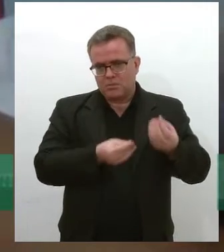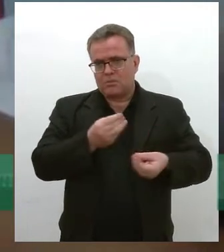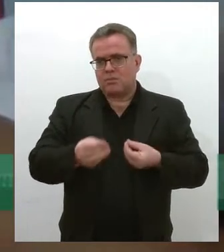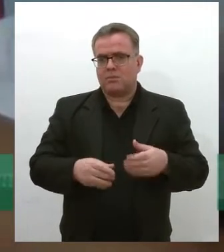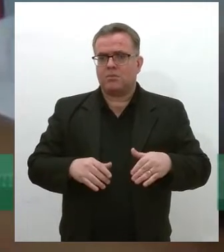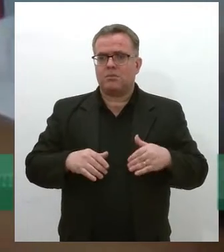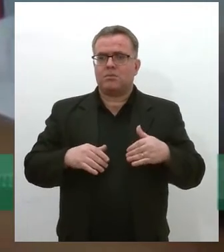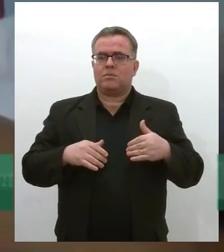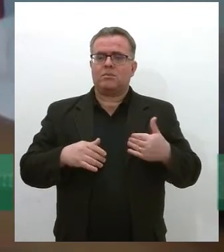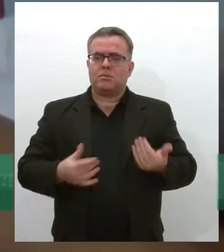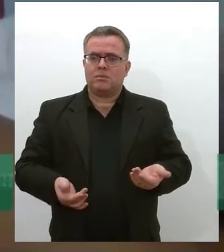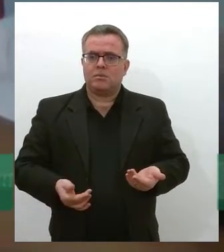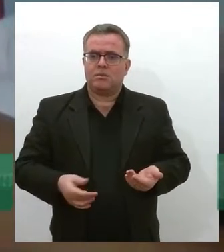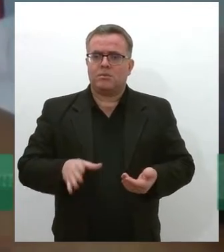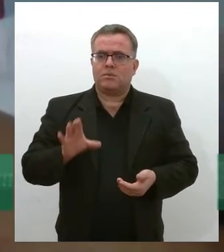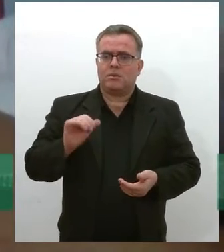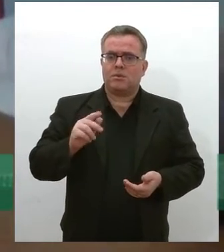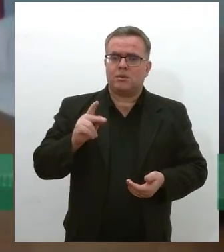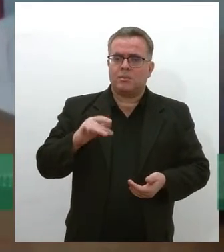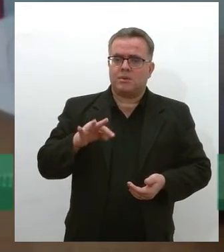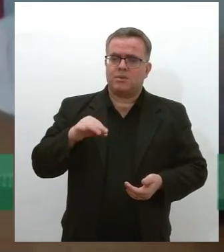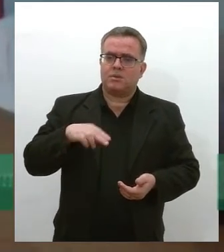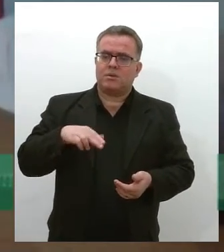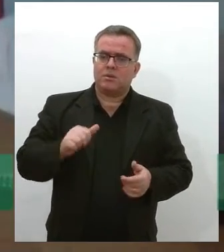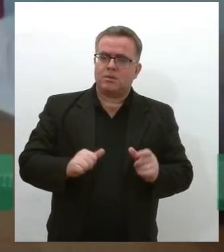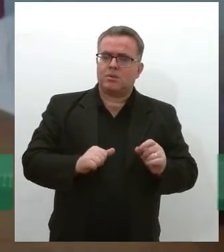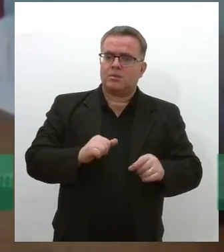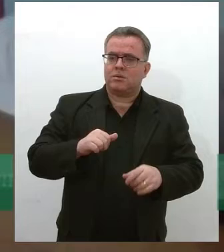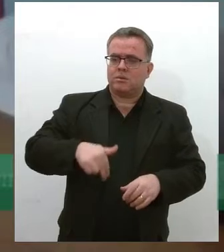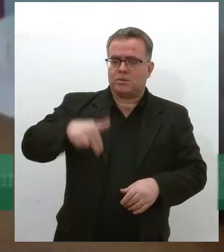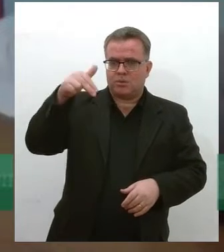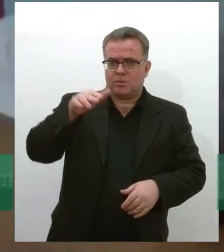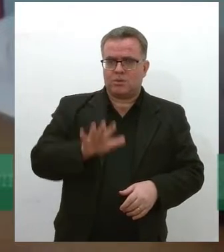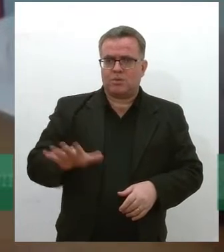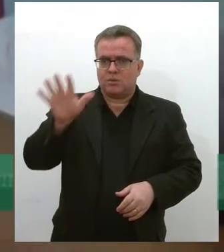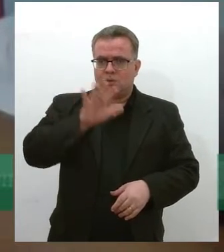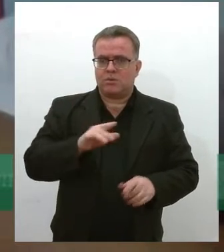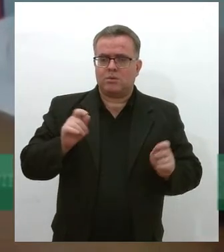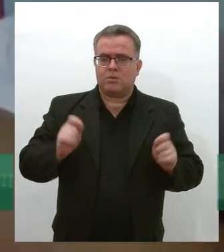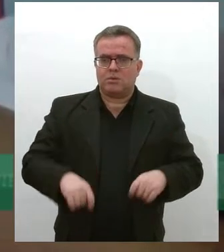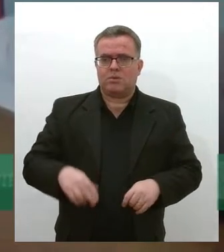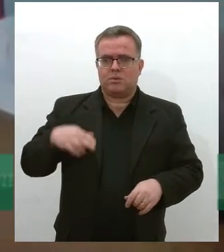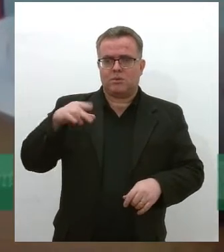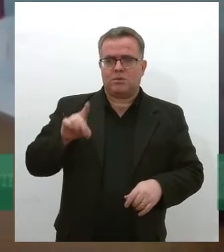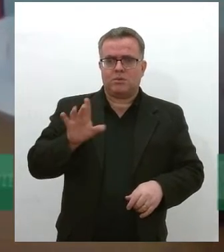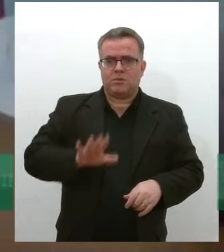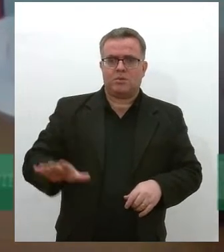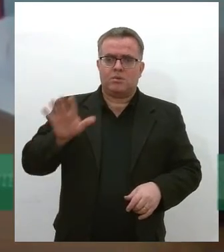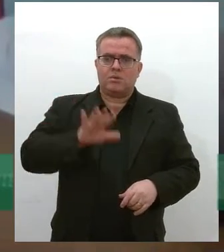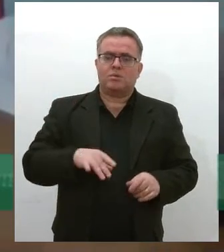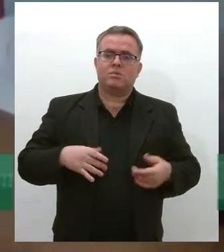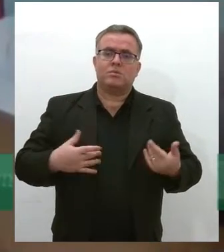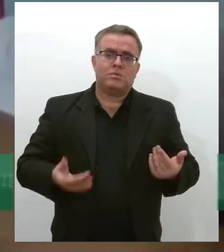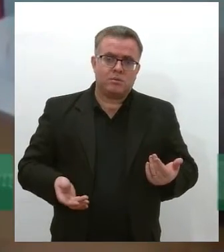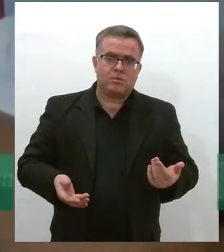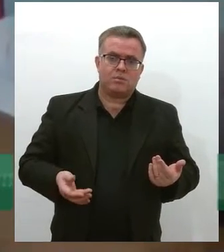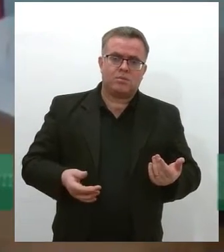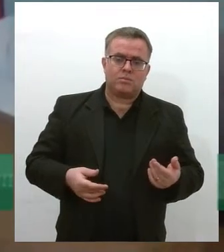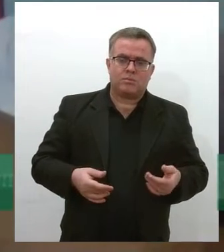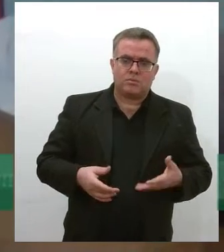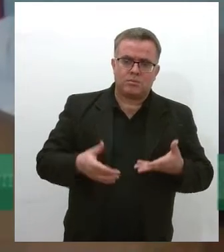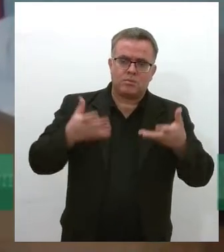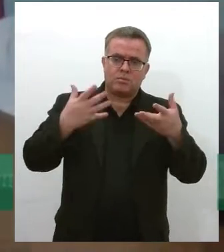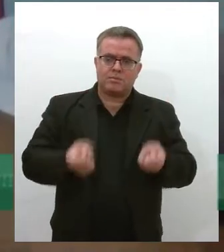Norte, que depois são as províncias do Norte e vão dar origem ao que a gente entende que é o Nordeste, houve uma adesão muito rápida a esses ideais